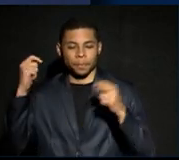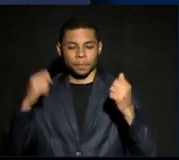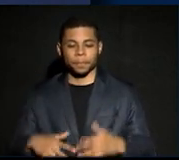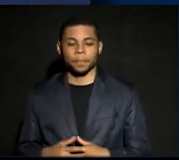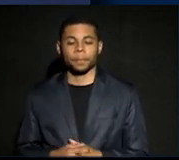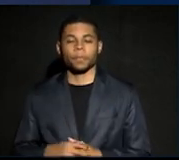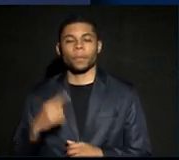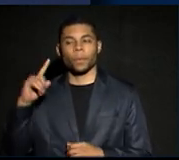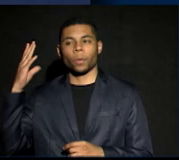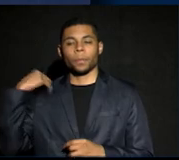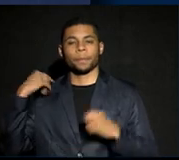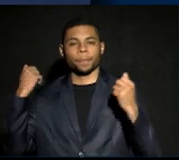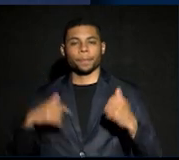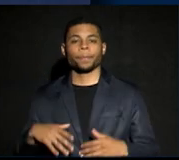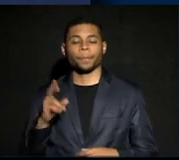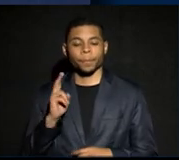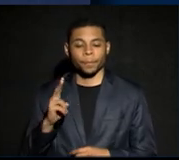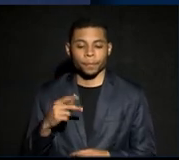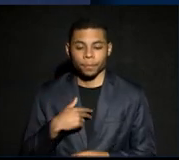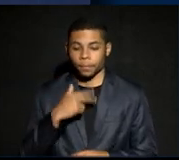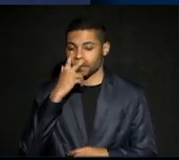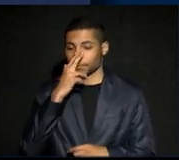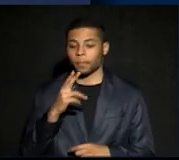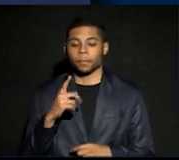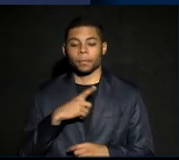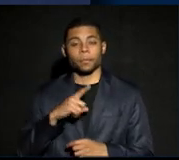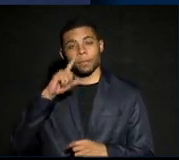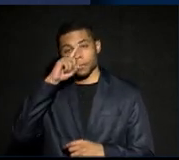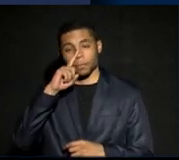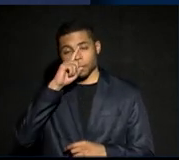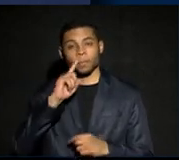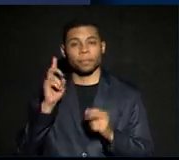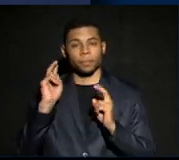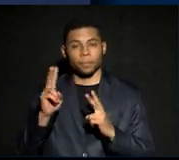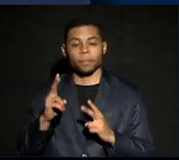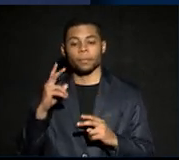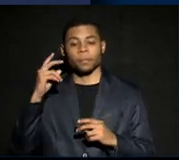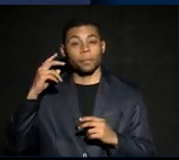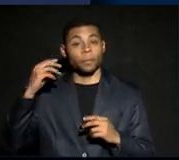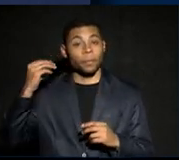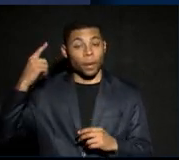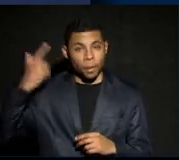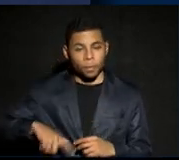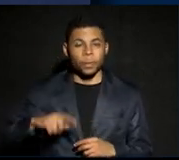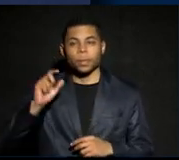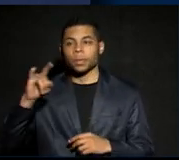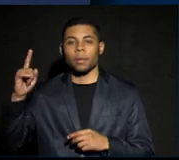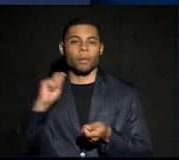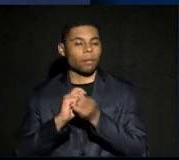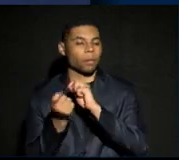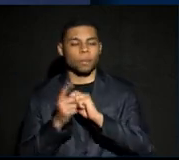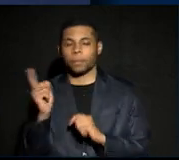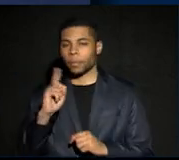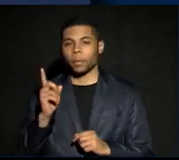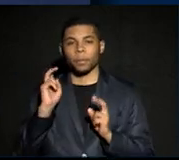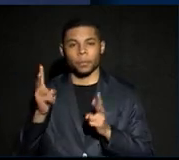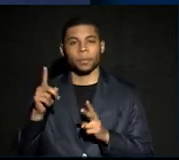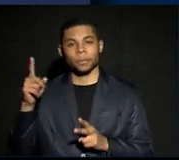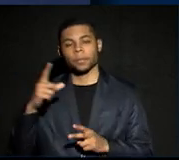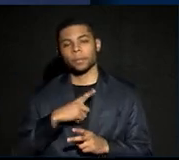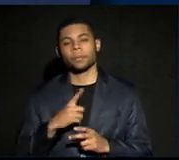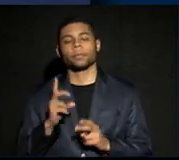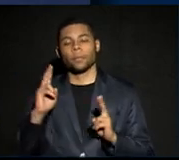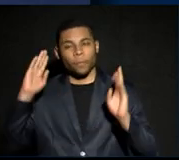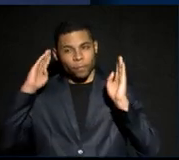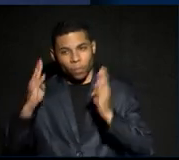FOMC, e acho que ele corre o risco de repetir isso se ele não readequar o discurso e tirar um